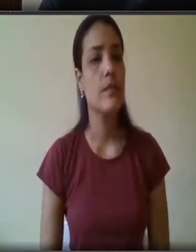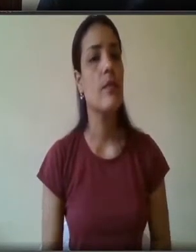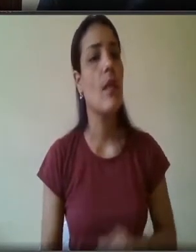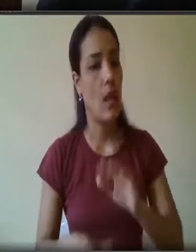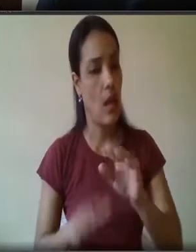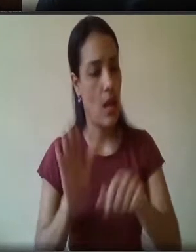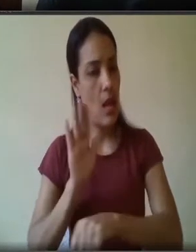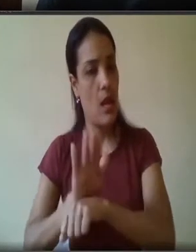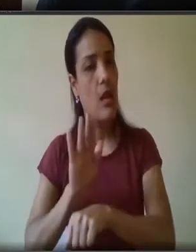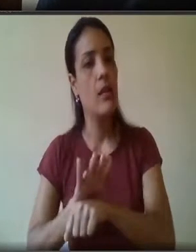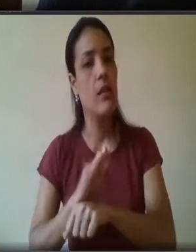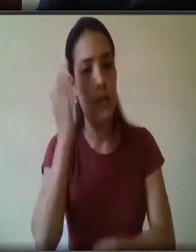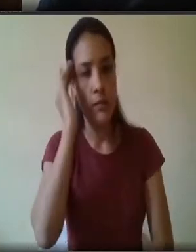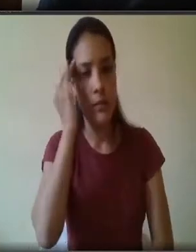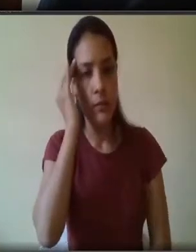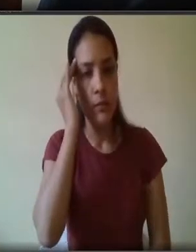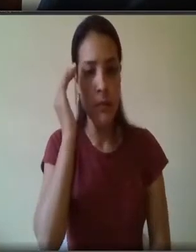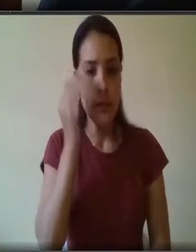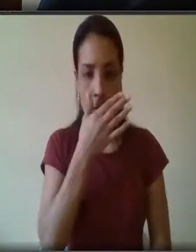quanto